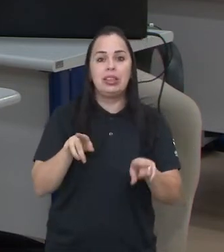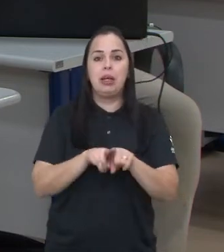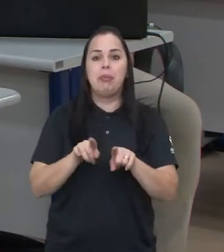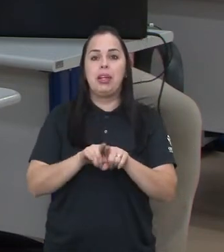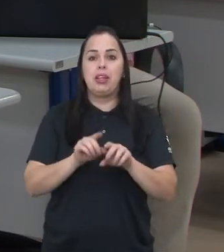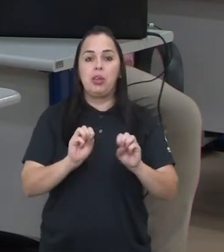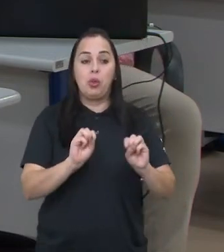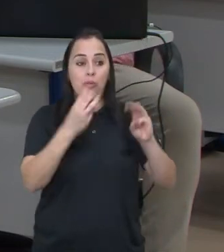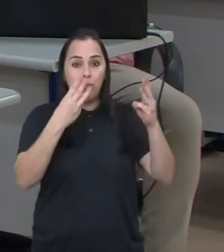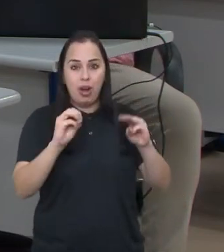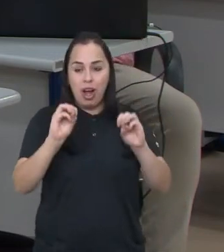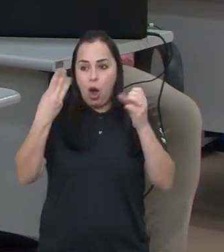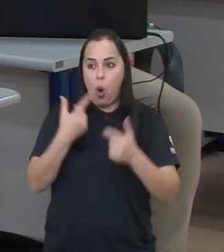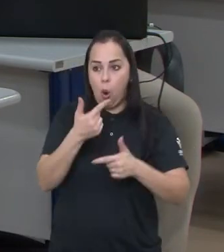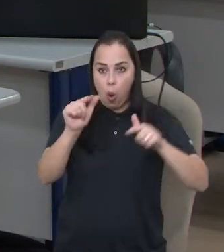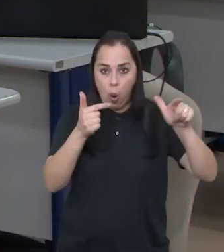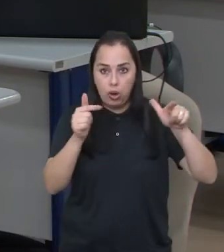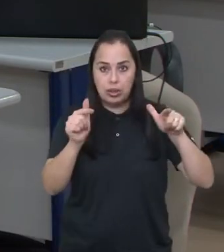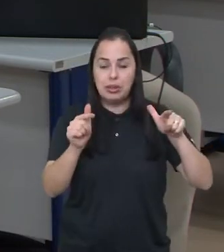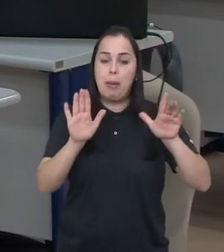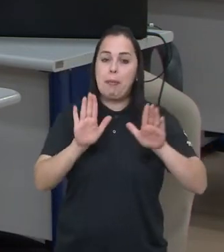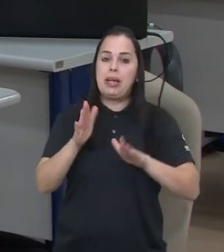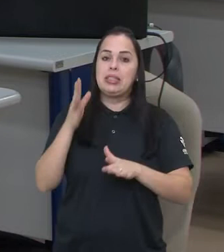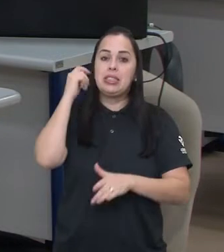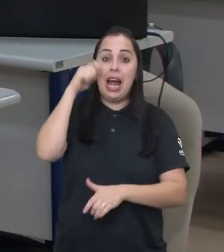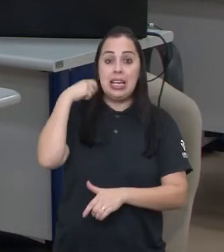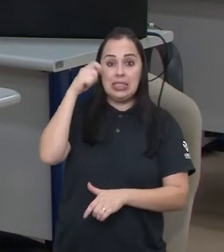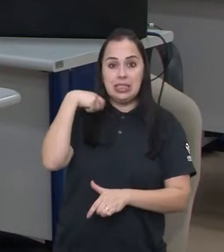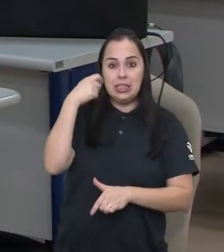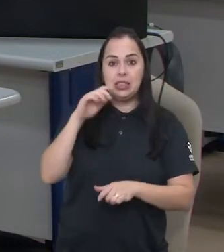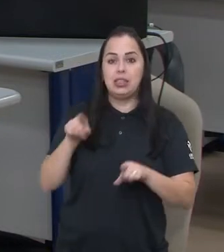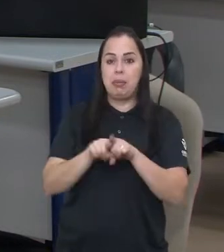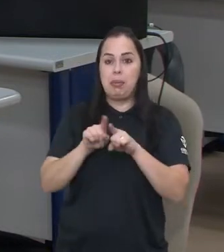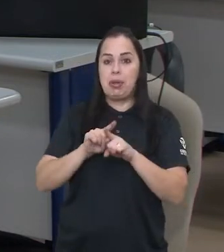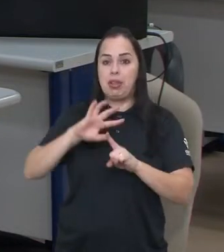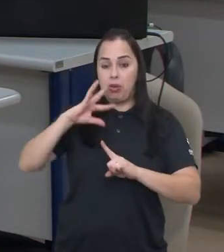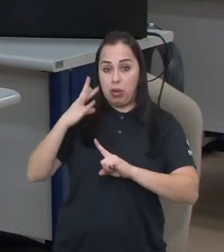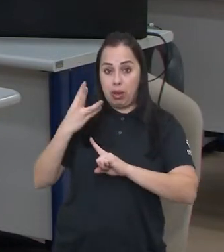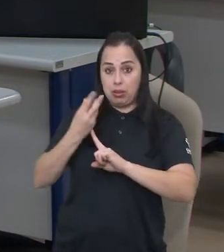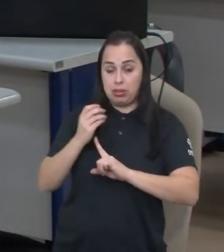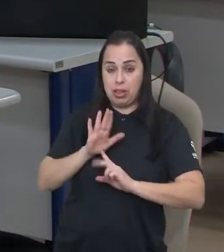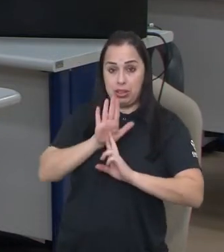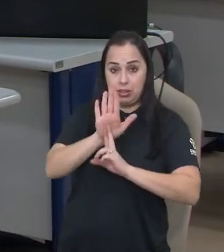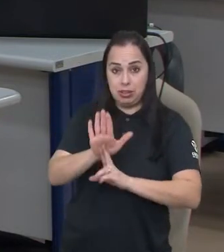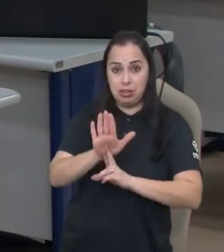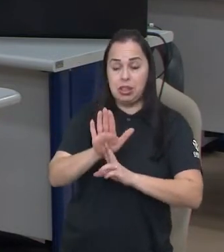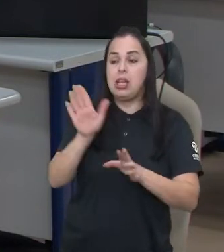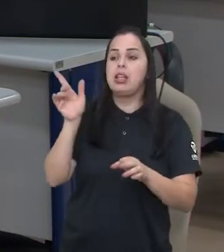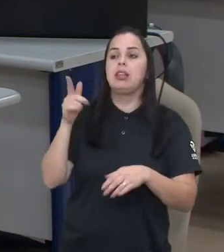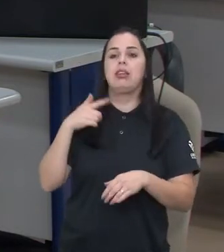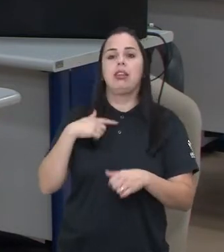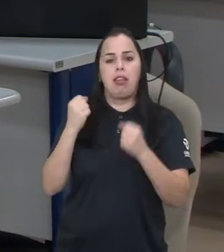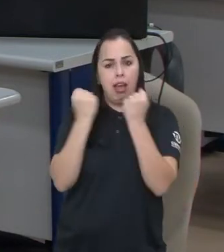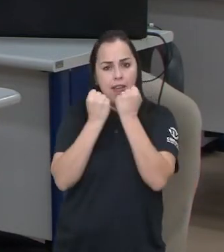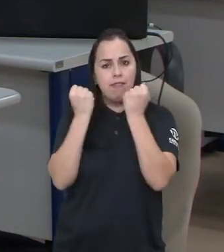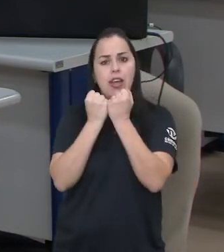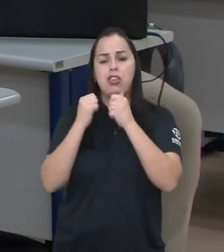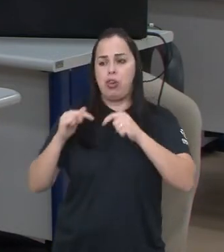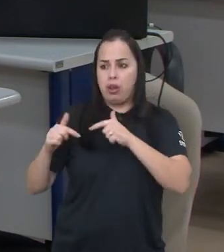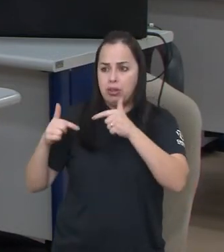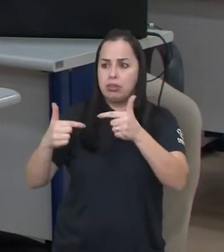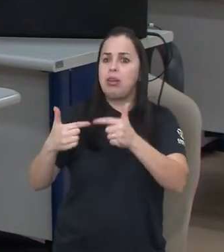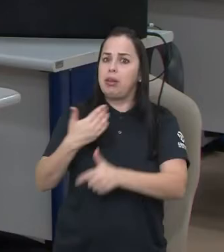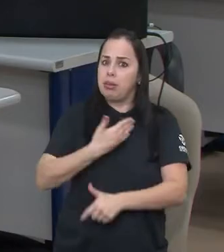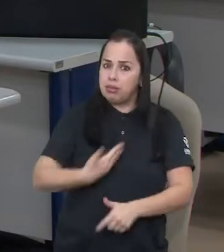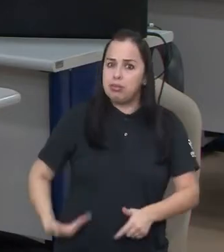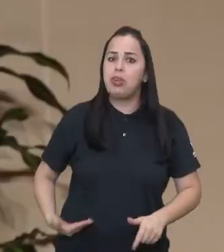de festivais e outras ações, artistas e representantes do movimento cultural defendem um papel decisivo das políticas